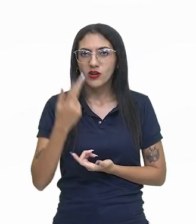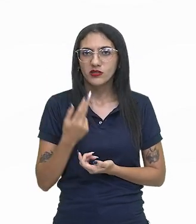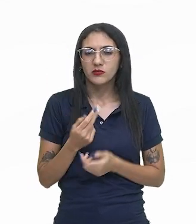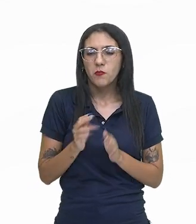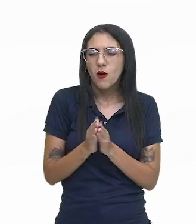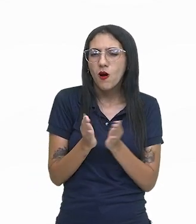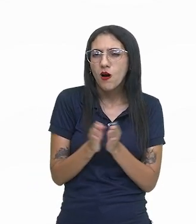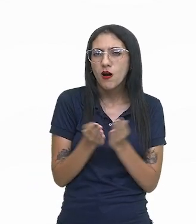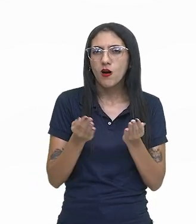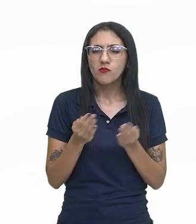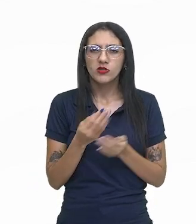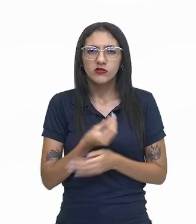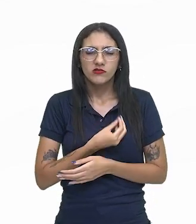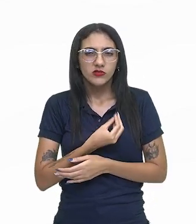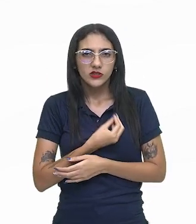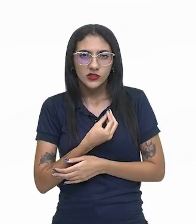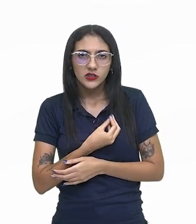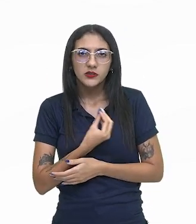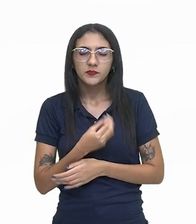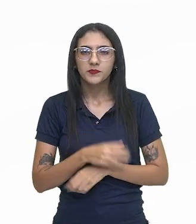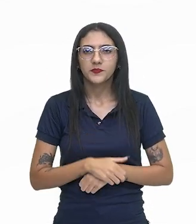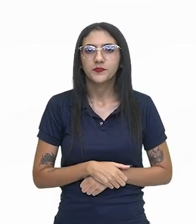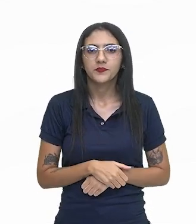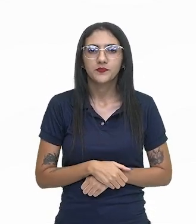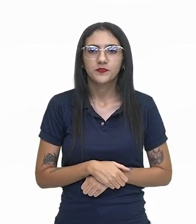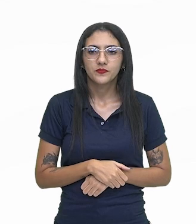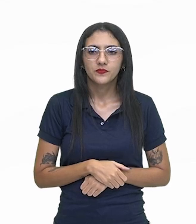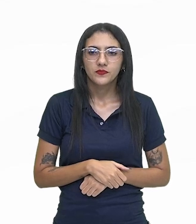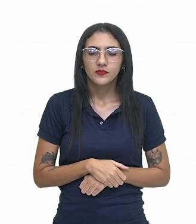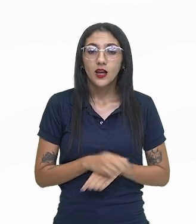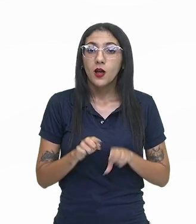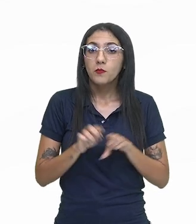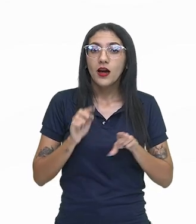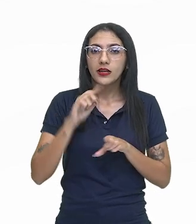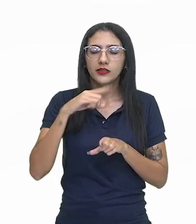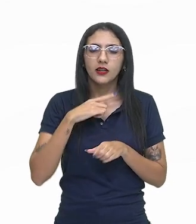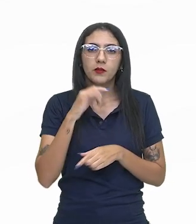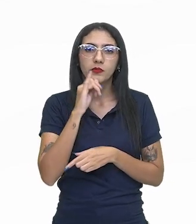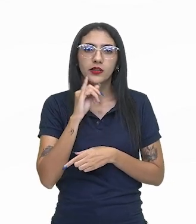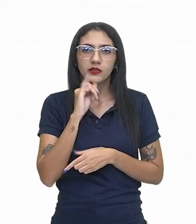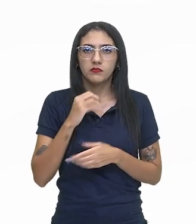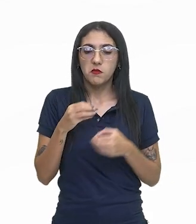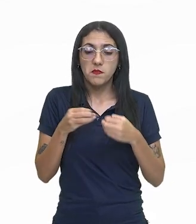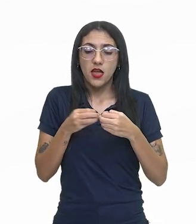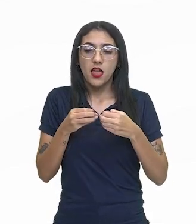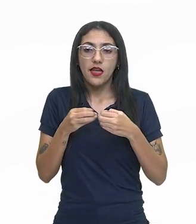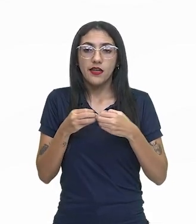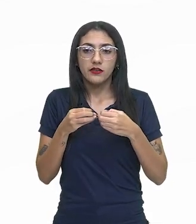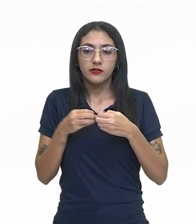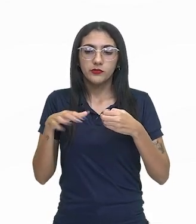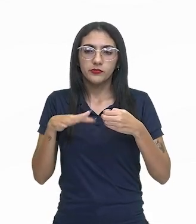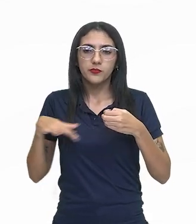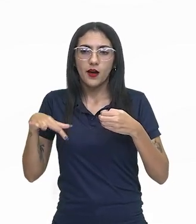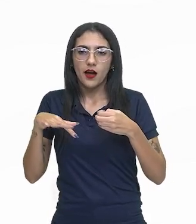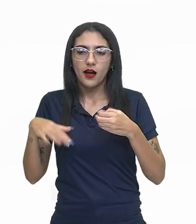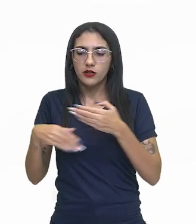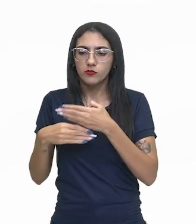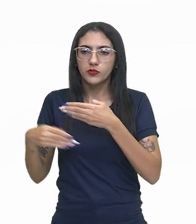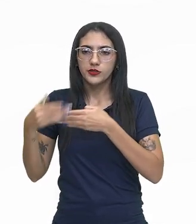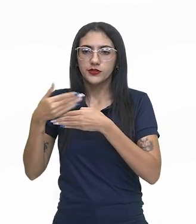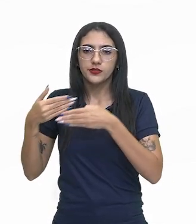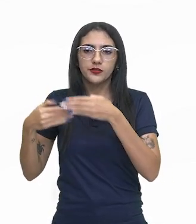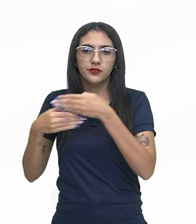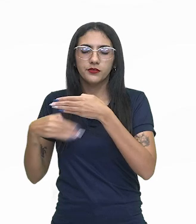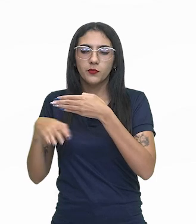de rua, de ficar naquelas áreas, mas elas acabam ficando não dentro, mas ficam próximo da entrada, ficam no muro, na cerca